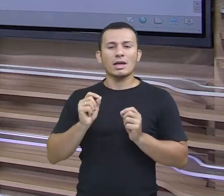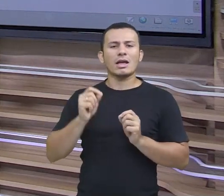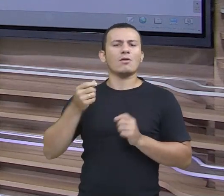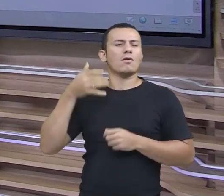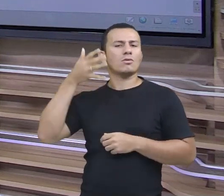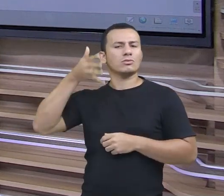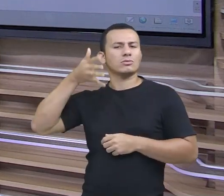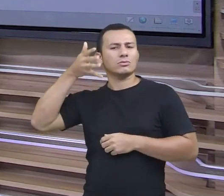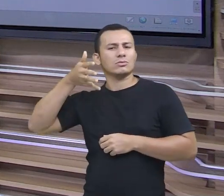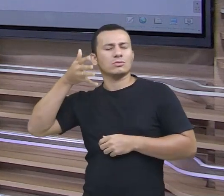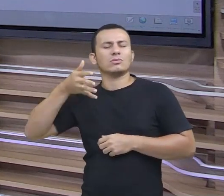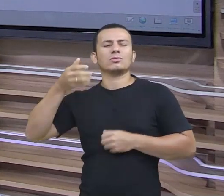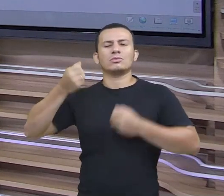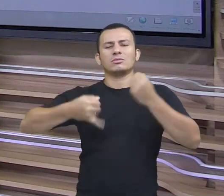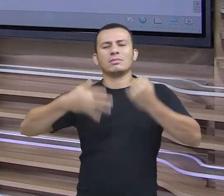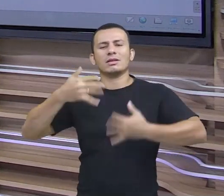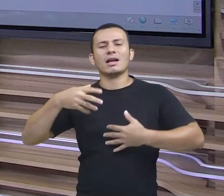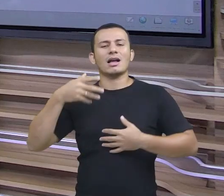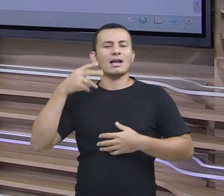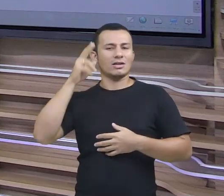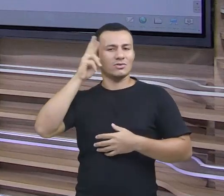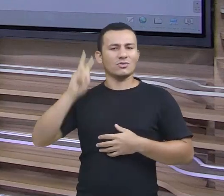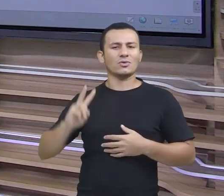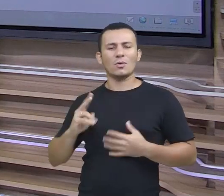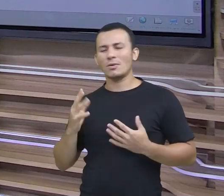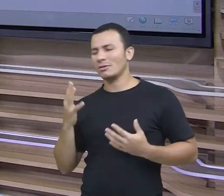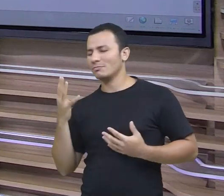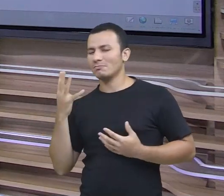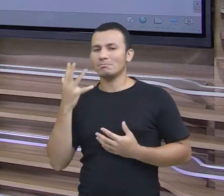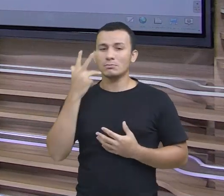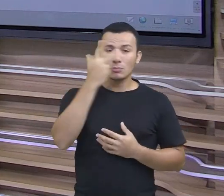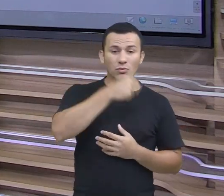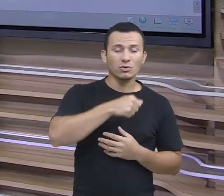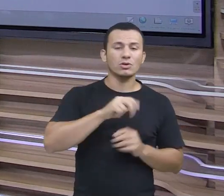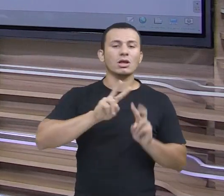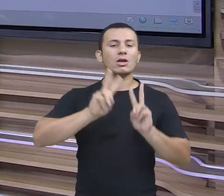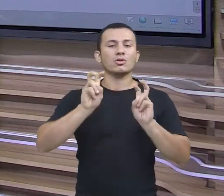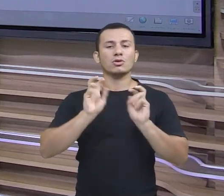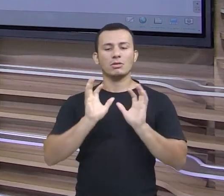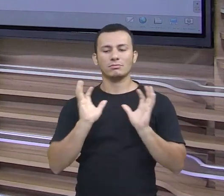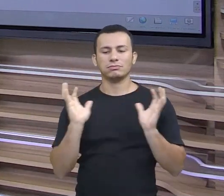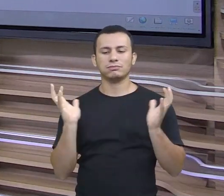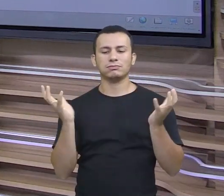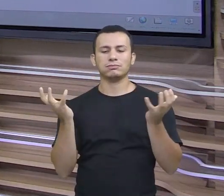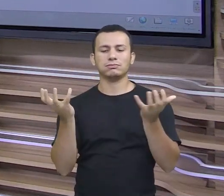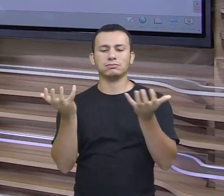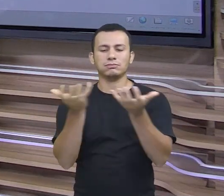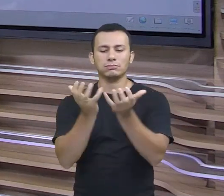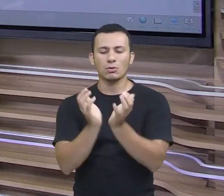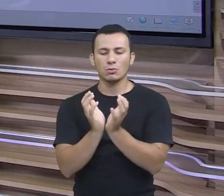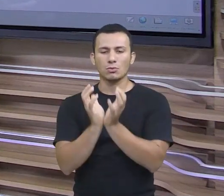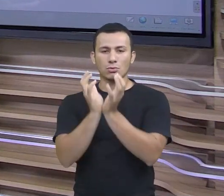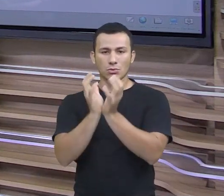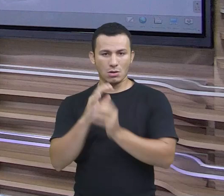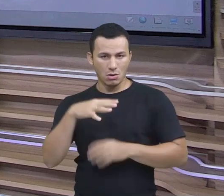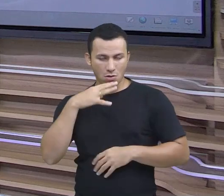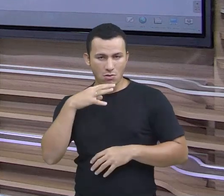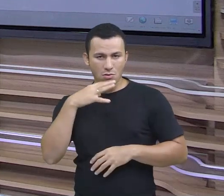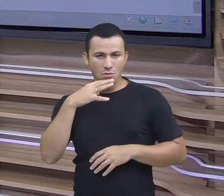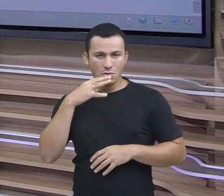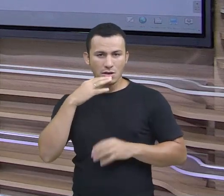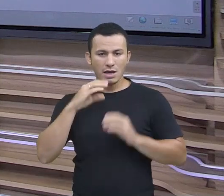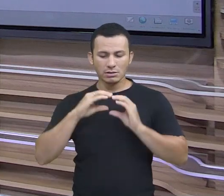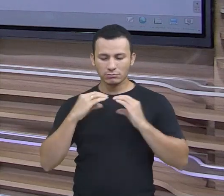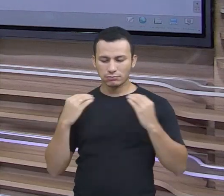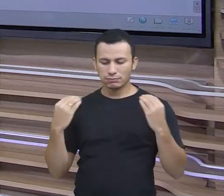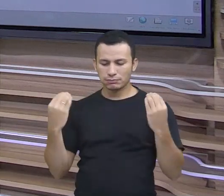história maravilhosa para vocês, que é da Vitória Reja. Vocês sabem o que é a Vitória Reja? Vitória Reja é uma